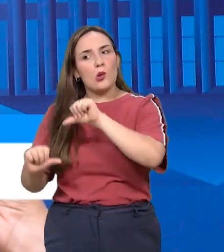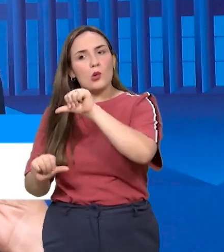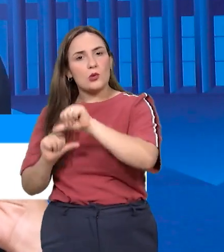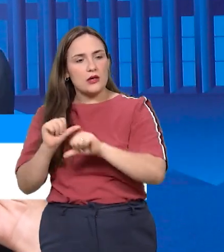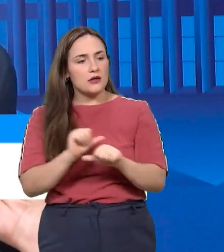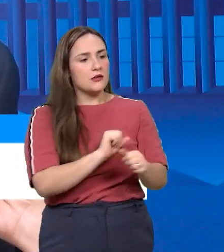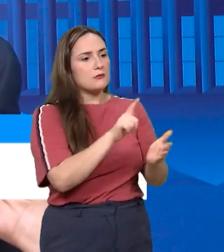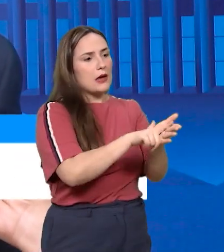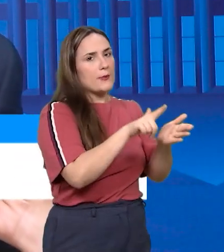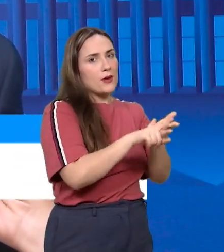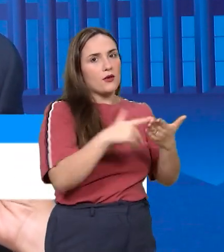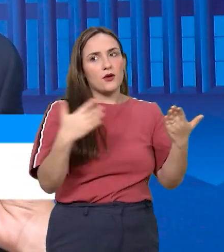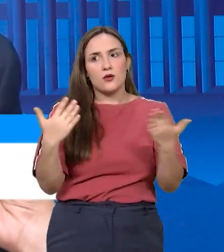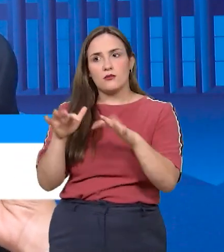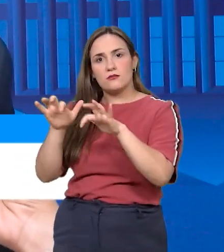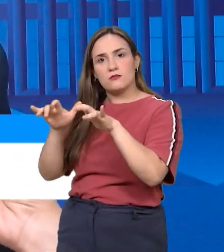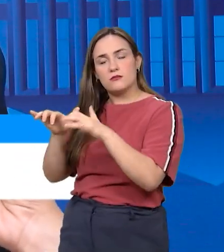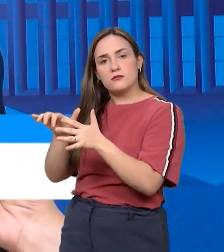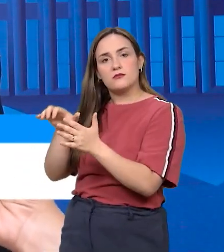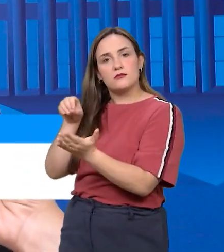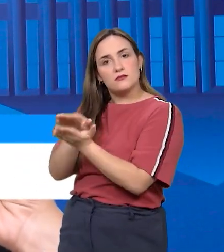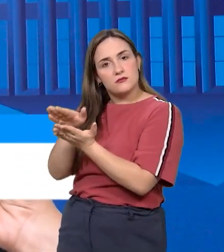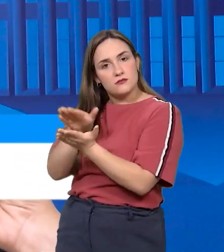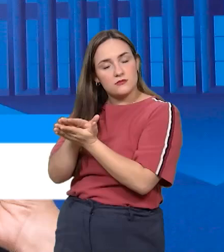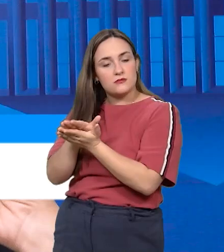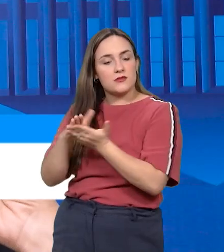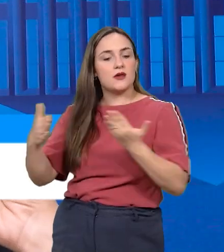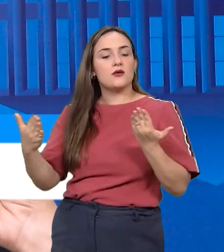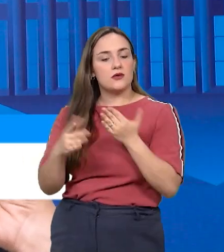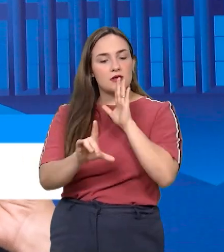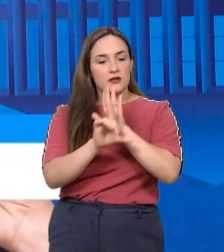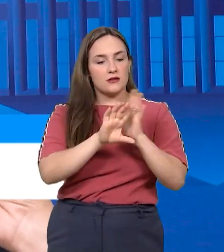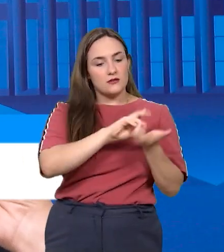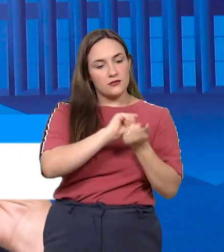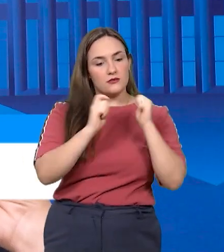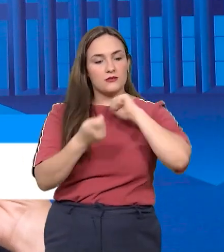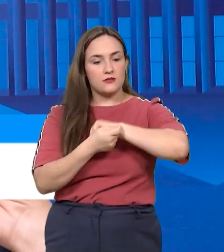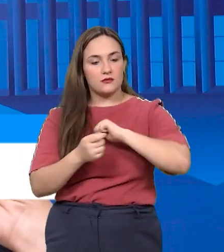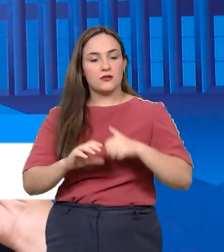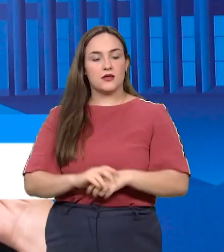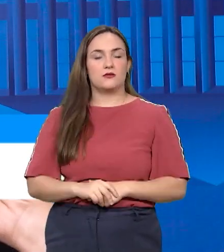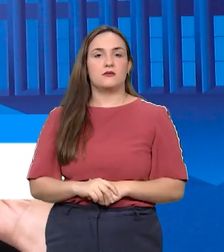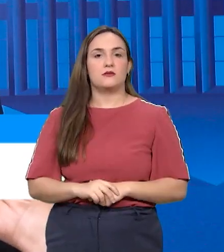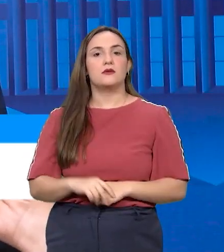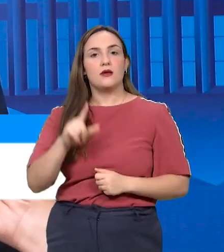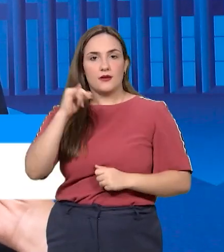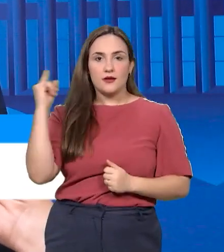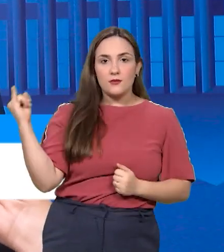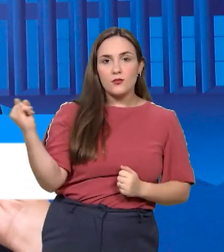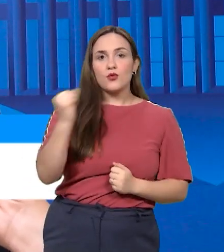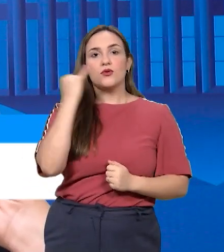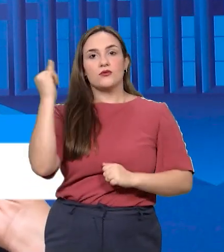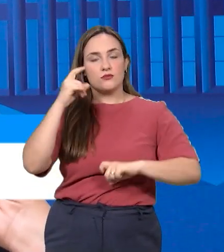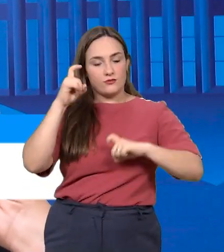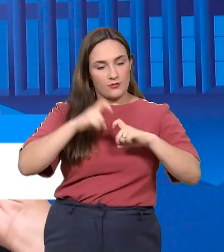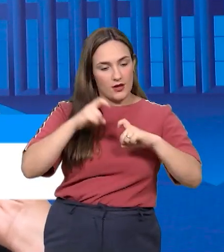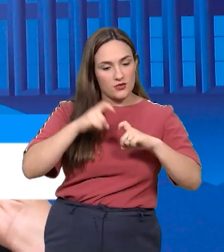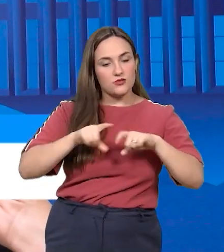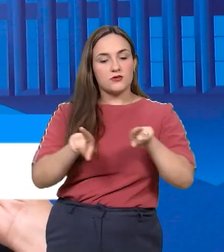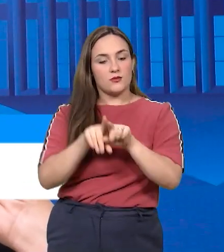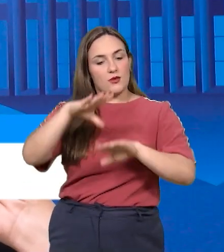fazermos essa transição com esse dia que vai ser da prescrição legal. Eu acho que é importante